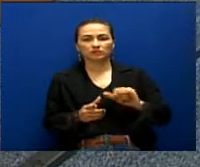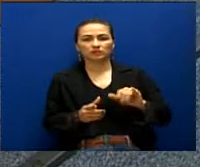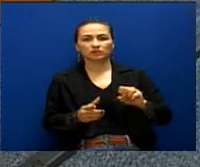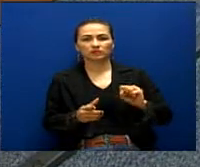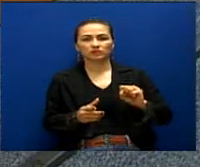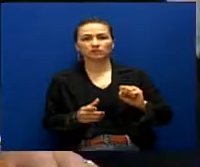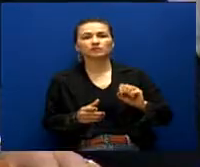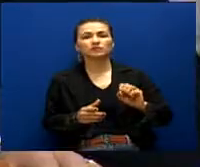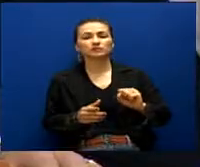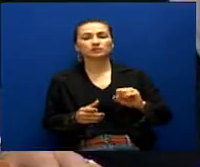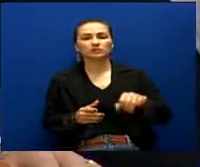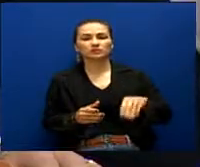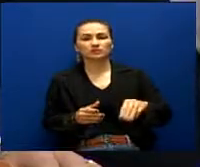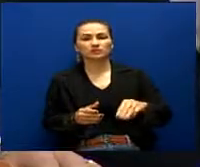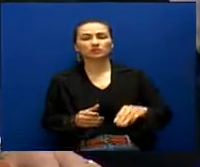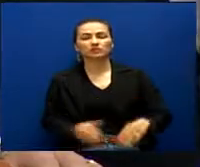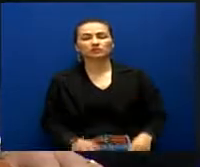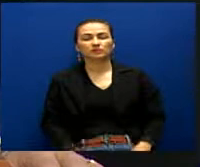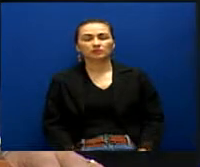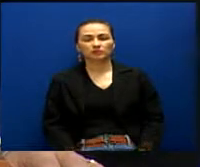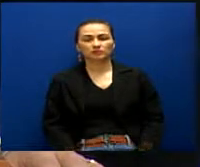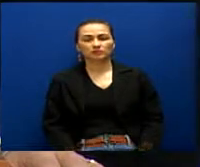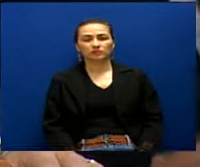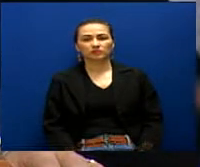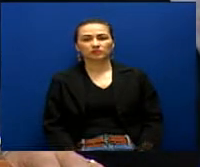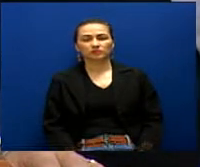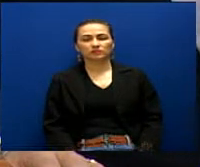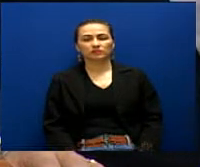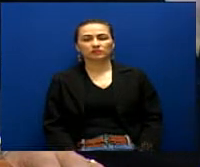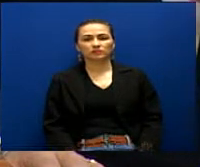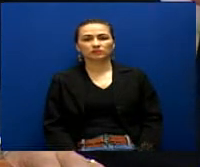Mas não sou líder. Estou encaminhando.